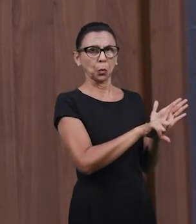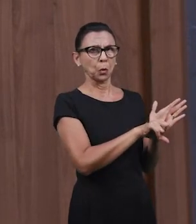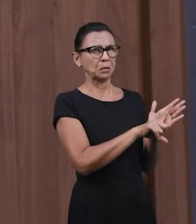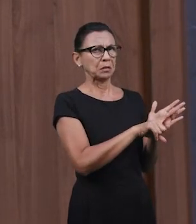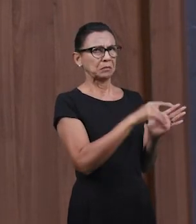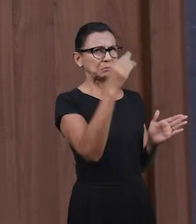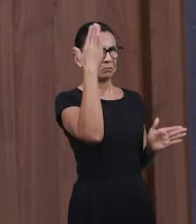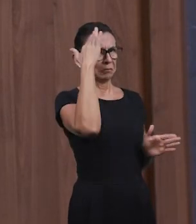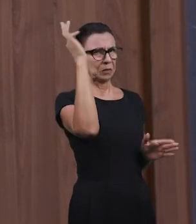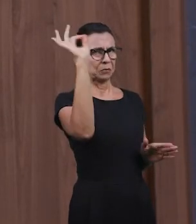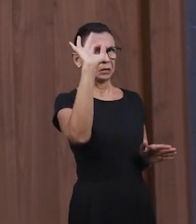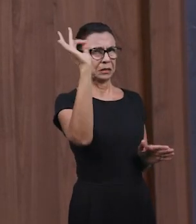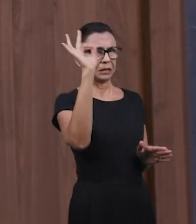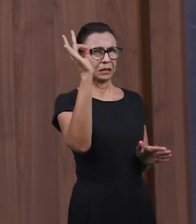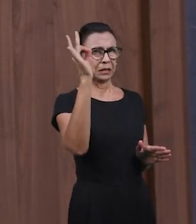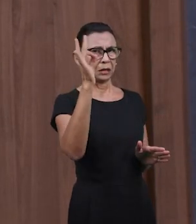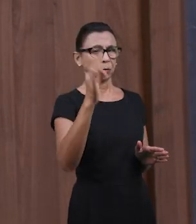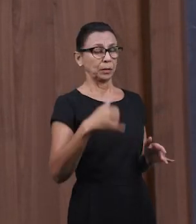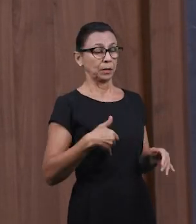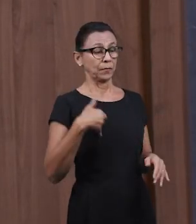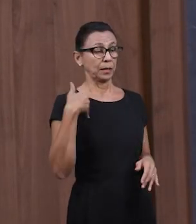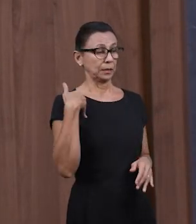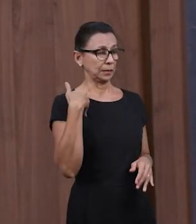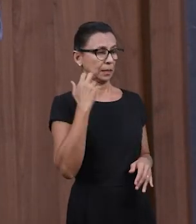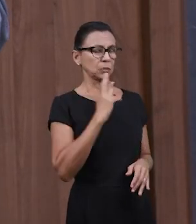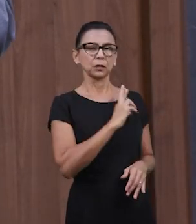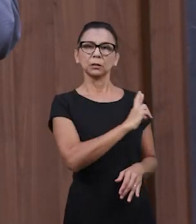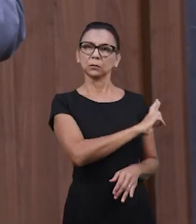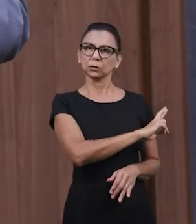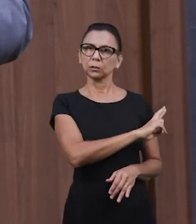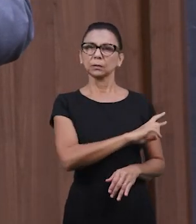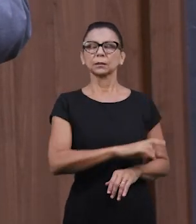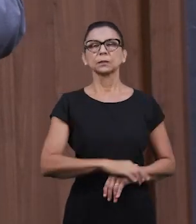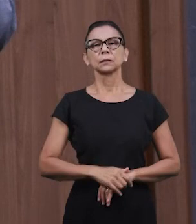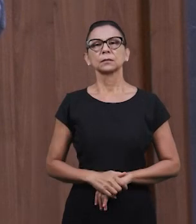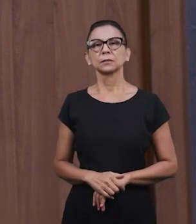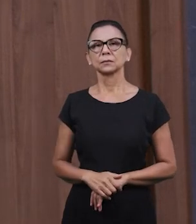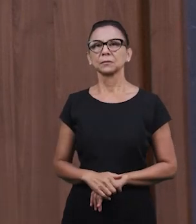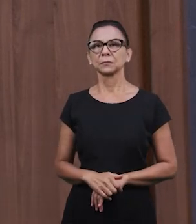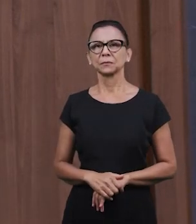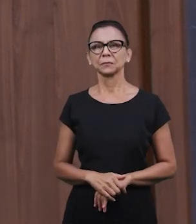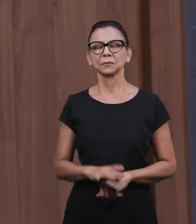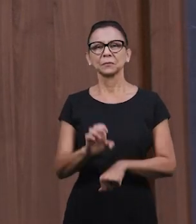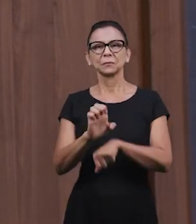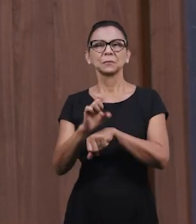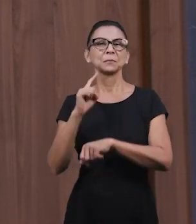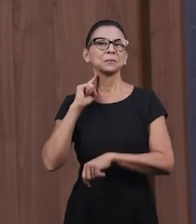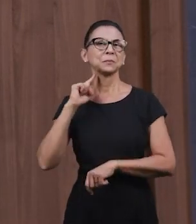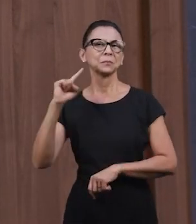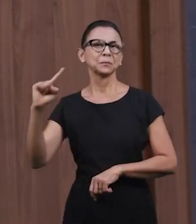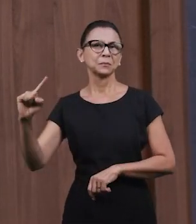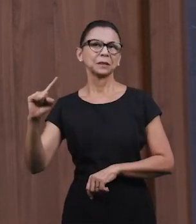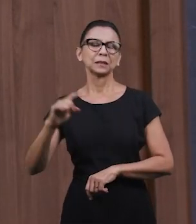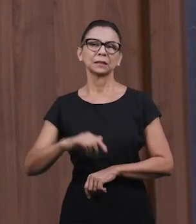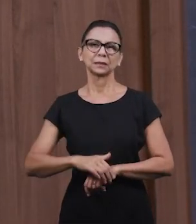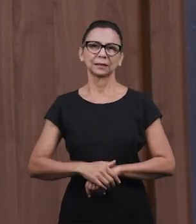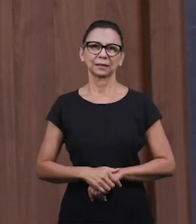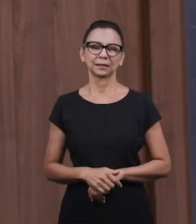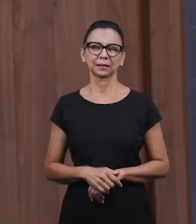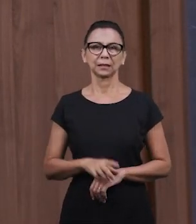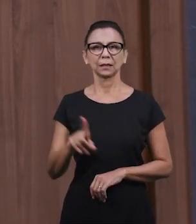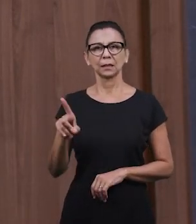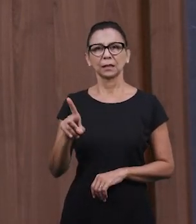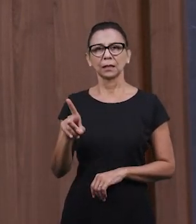vaidade religiosa? Então, para falar a respeito de qual era essa doutrina, nós vamos lá para o estado de Minas Gerais, onde ali